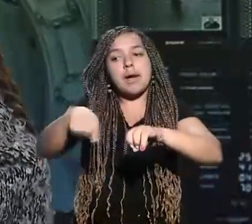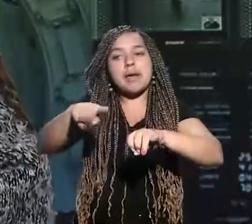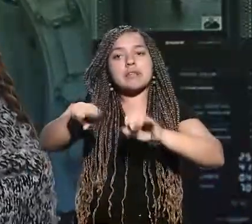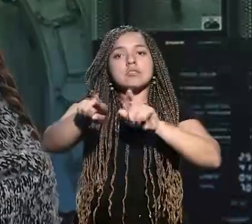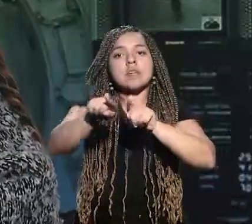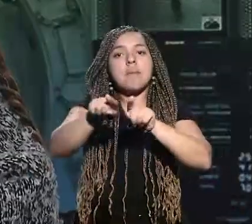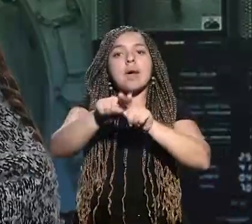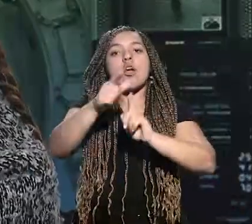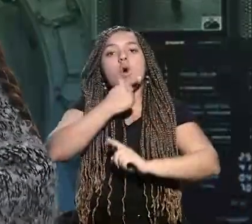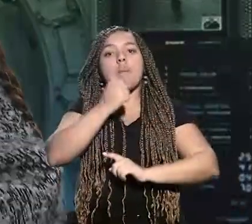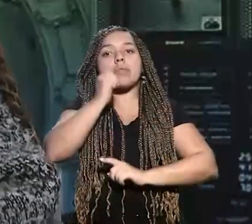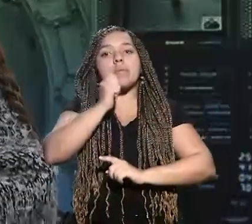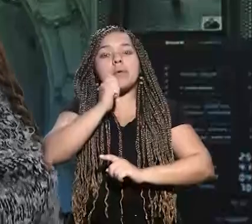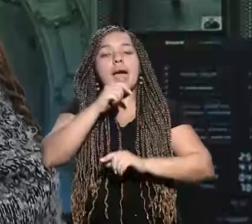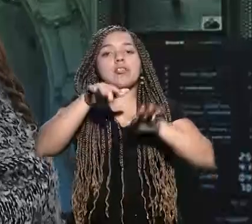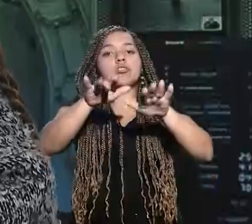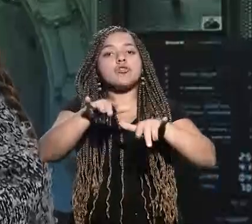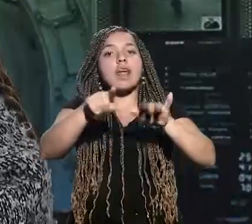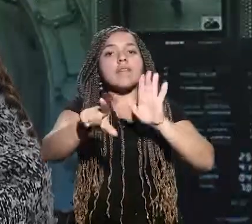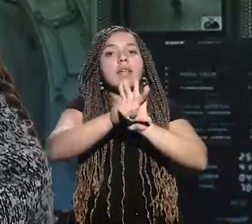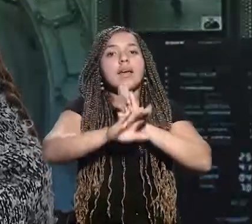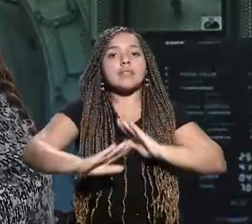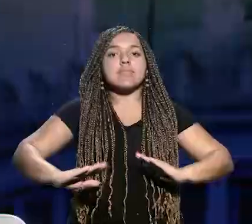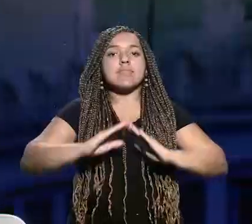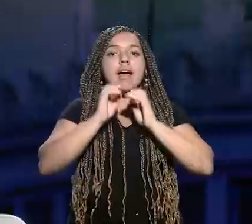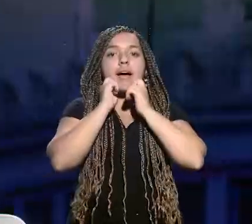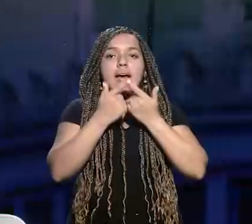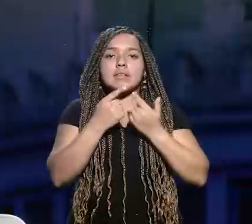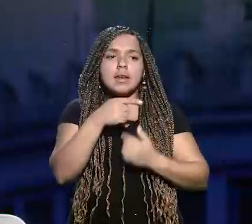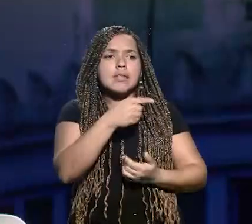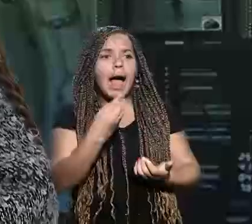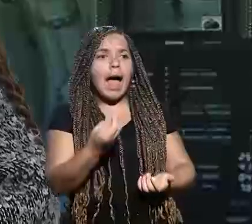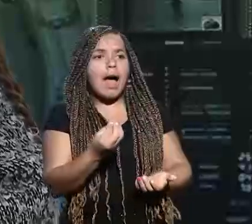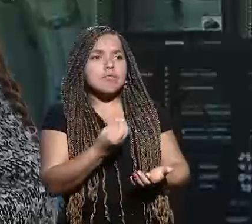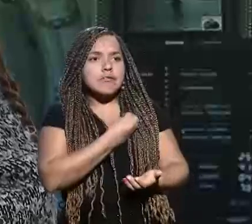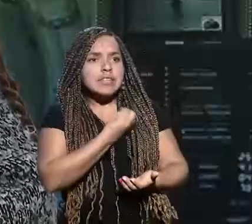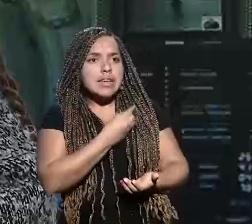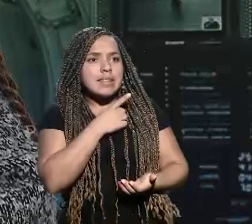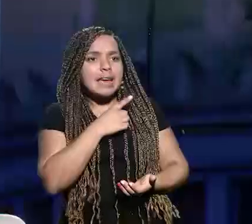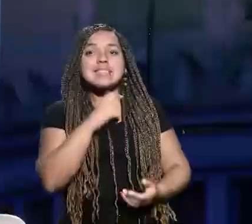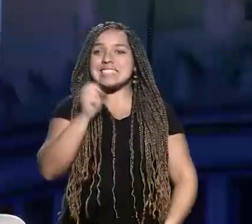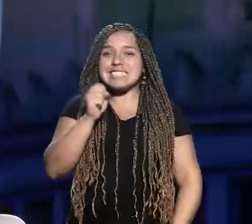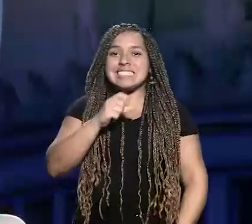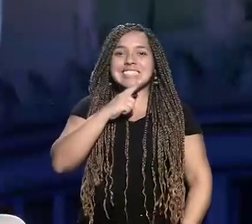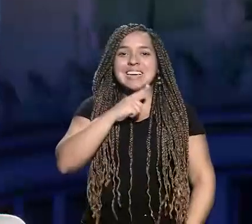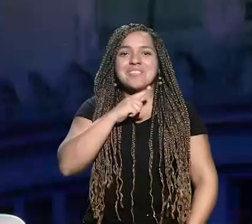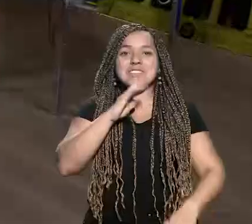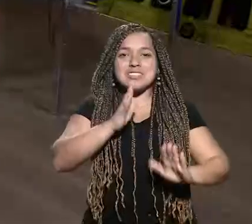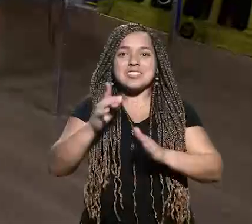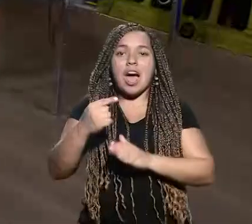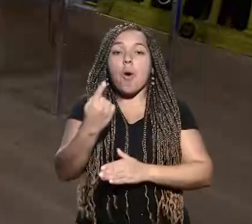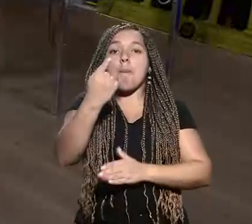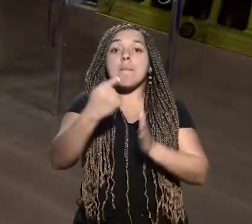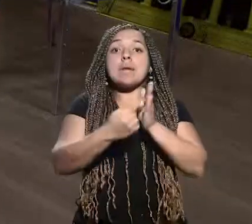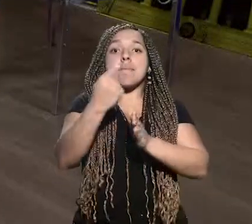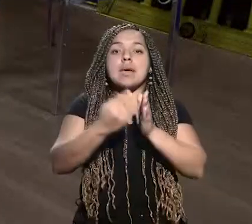um processo bem pedagógico, dizendo, olha, existe, é nomeado, é uma categoria, tem justificativa para